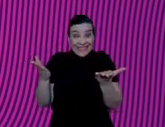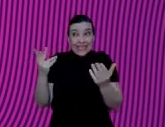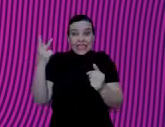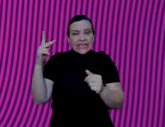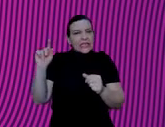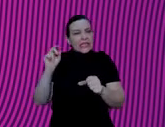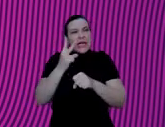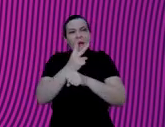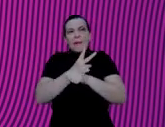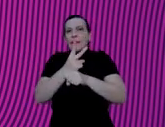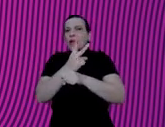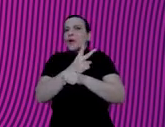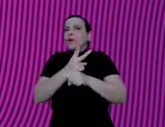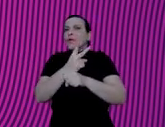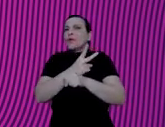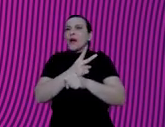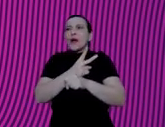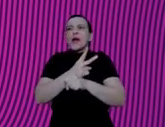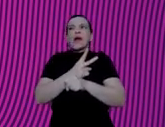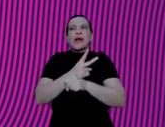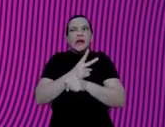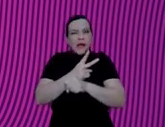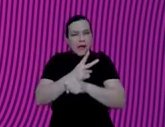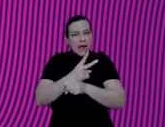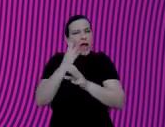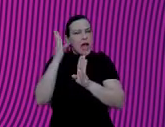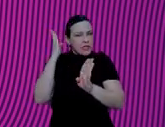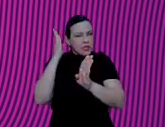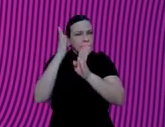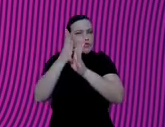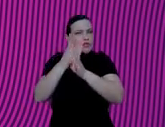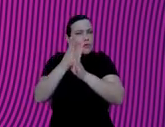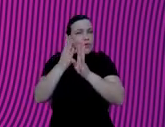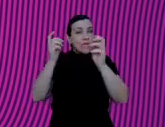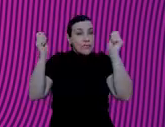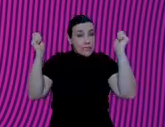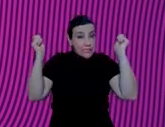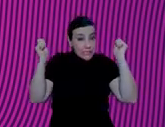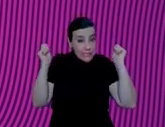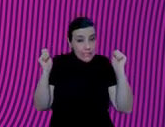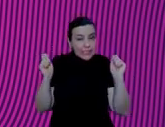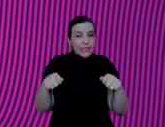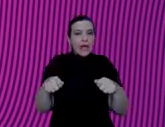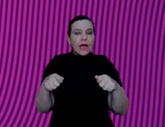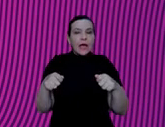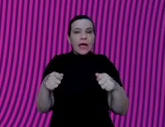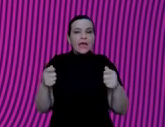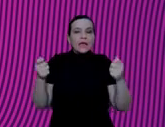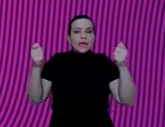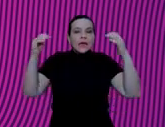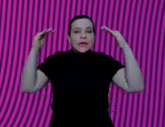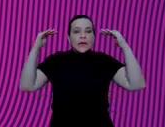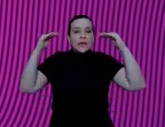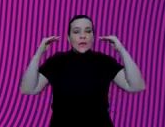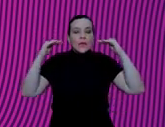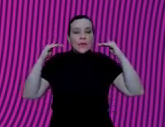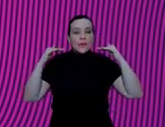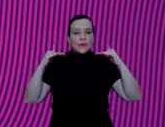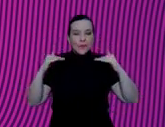dizer alguma coisa, né? De fato, esse alívio para além da dor que o opioide